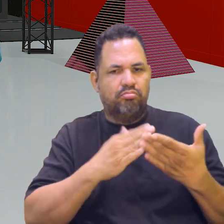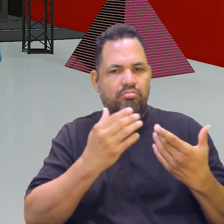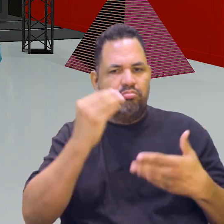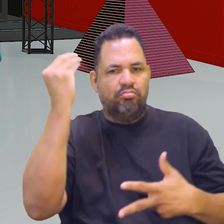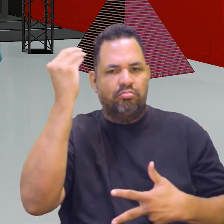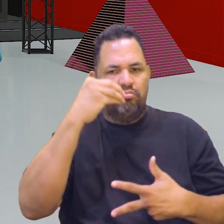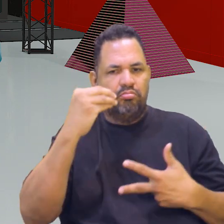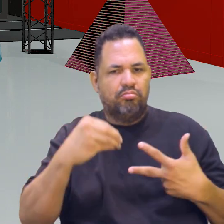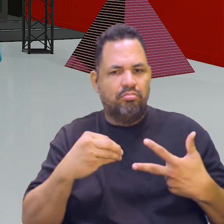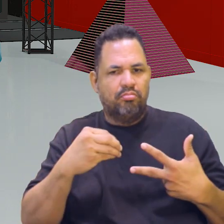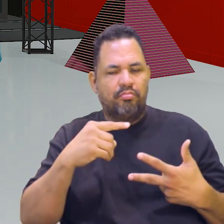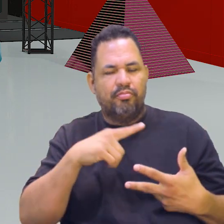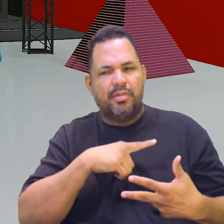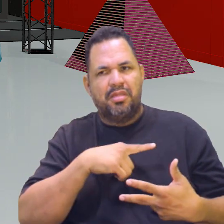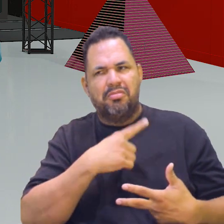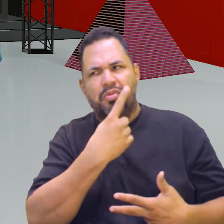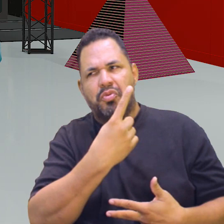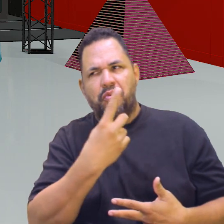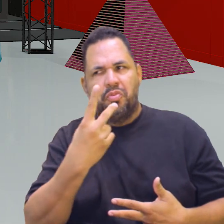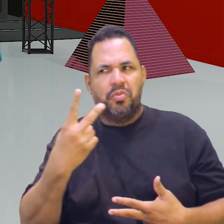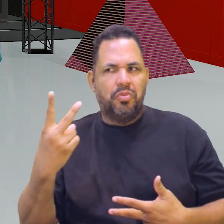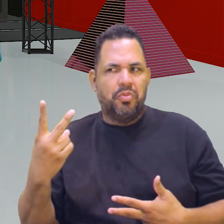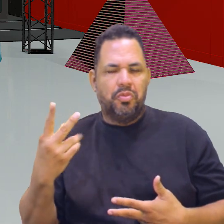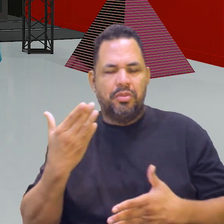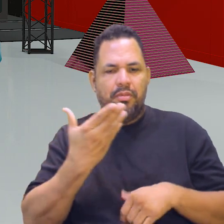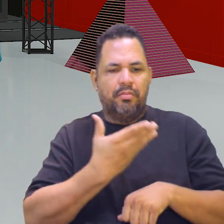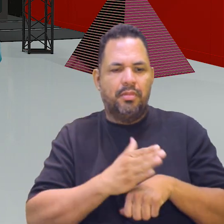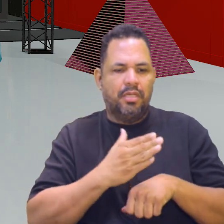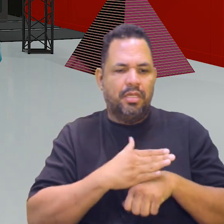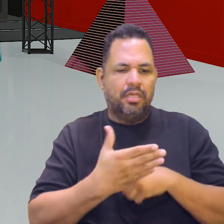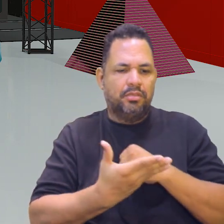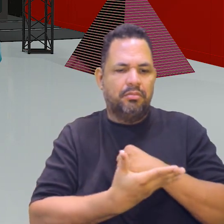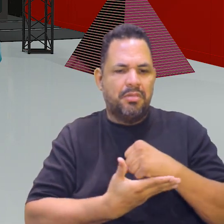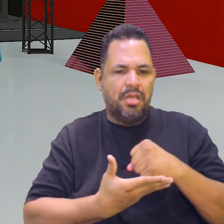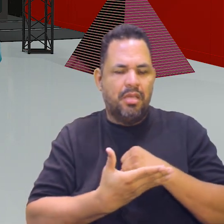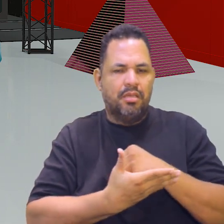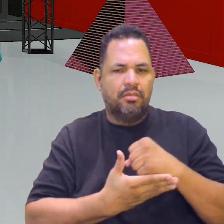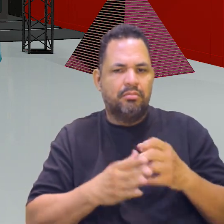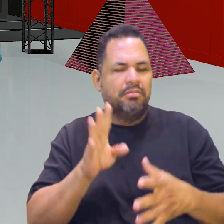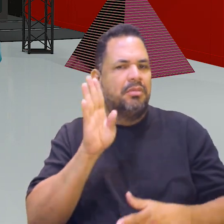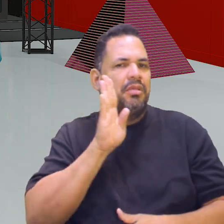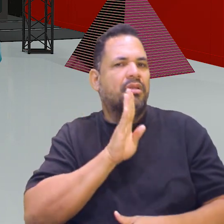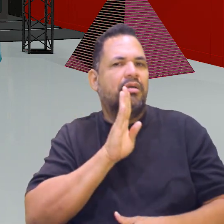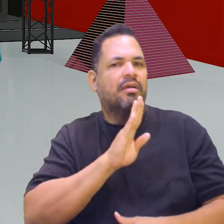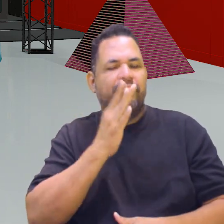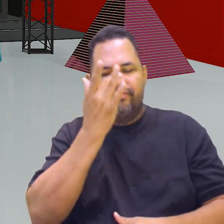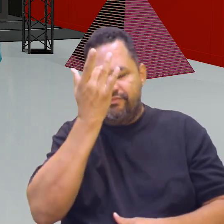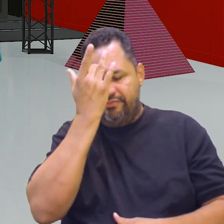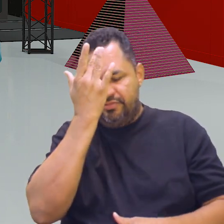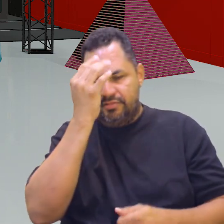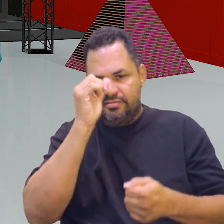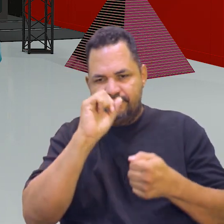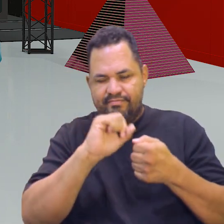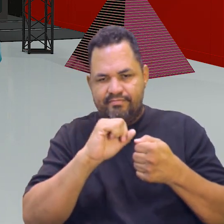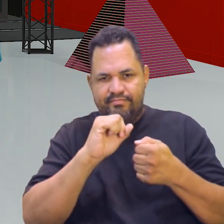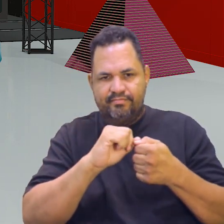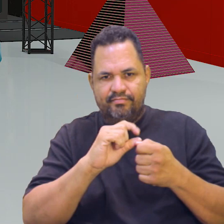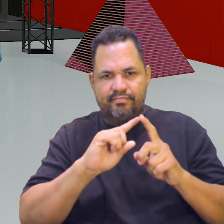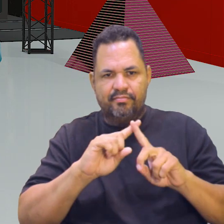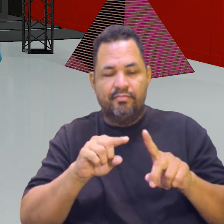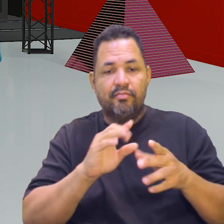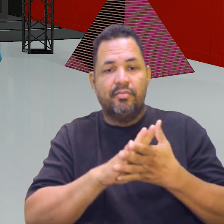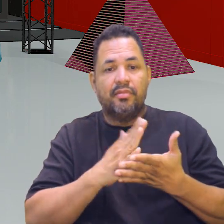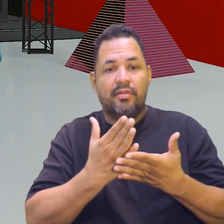algo mais prático, mais básico, algo mais bacana de se fazer. Mas, caindo ou não caindo,